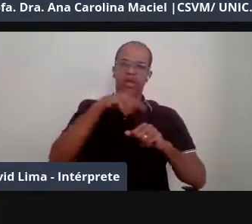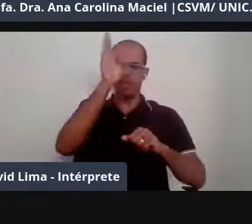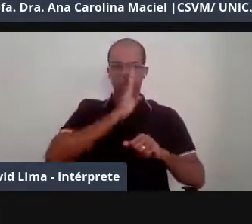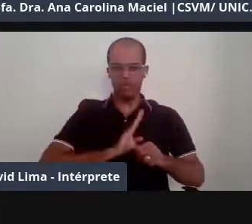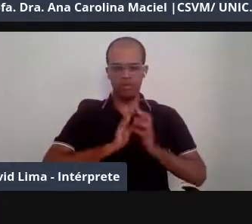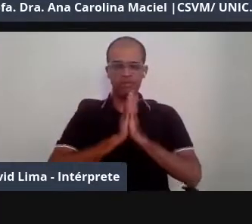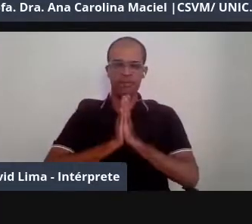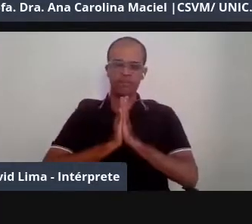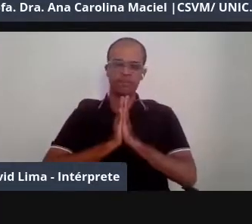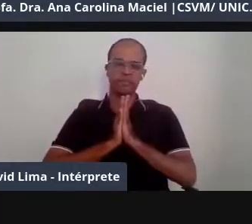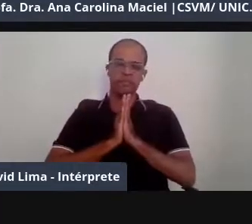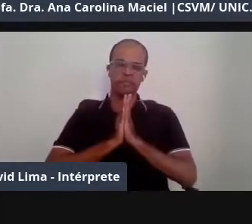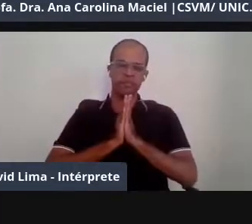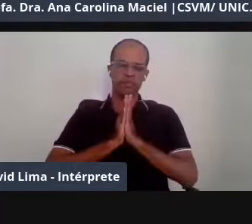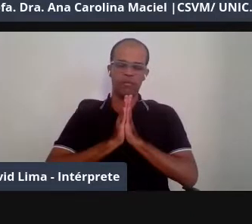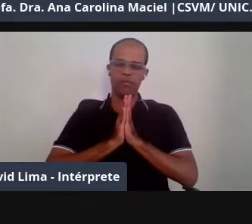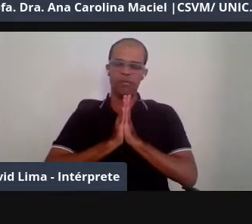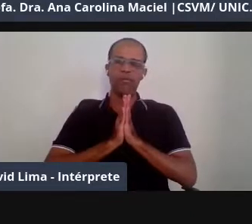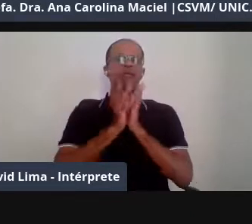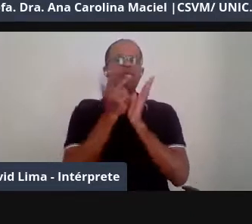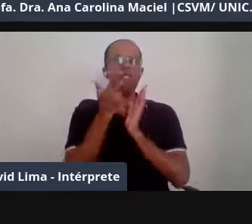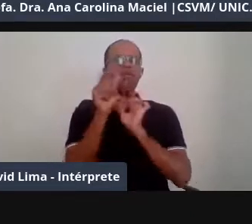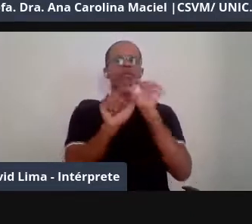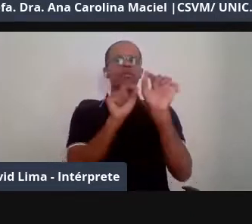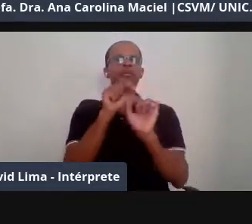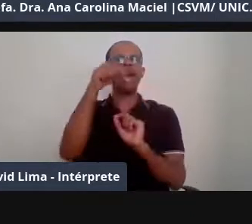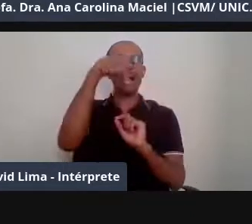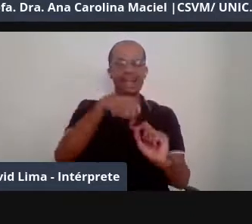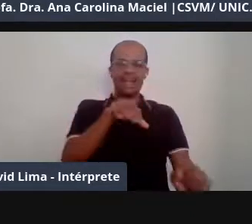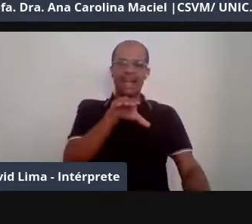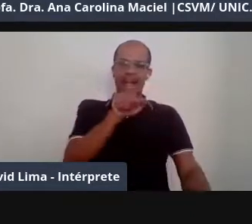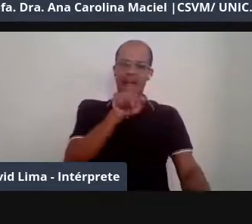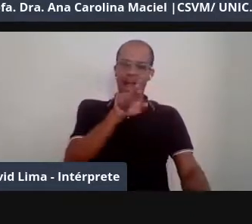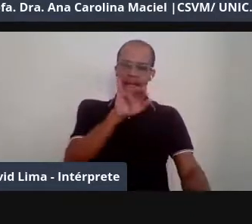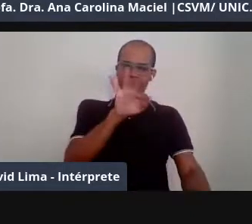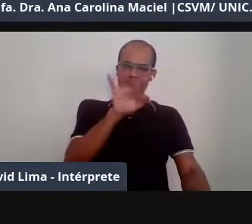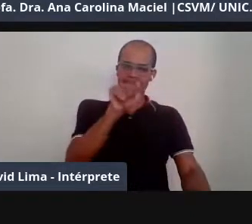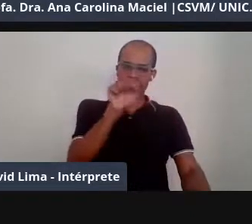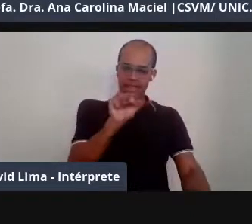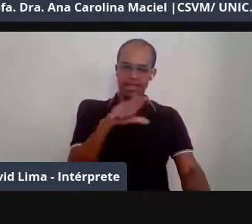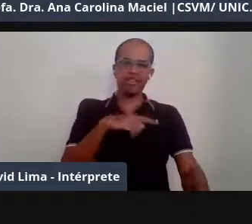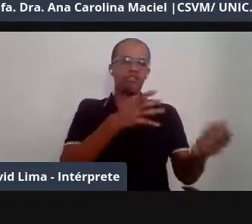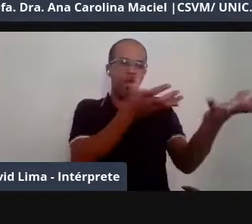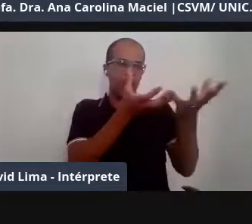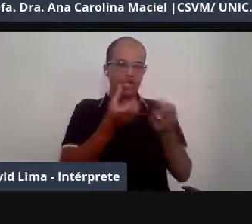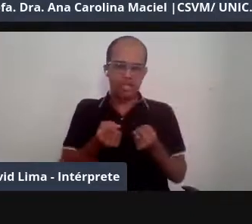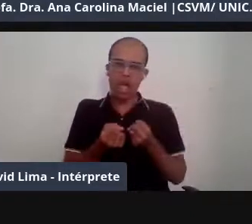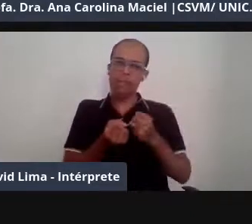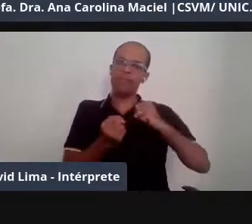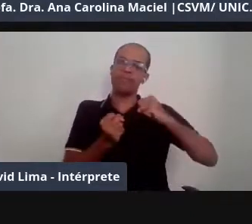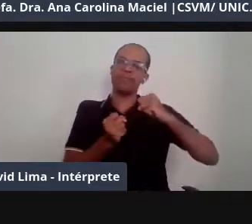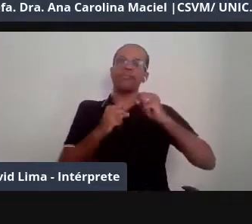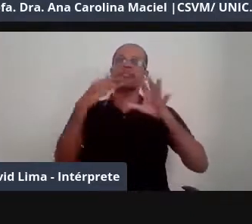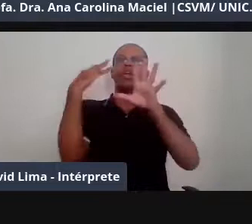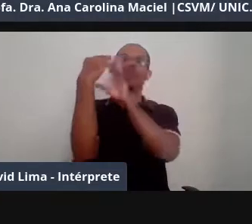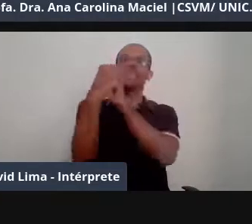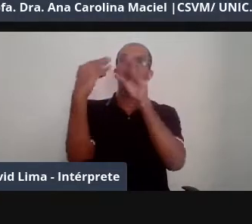E aí, eu diria que é certo que aqui na Cáritas nós recebemos refugiados com formações